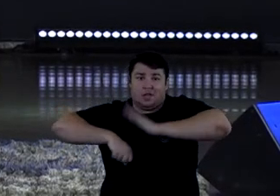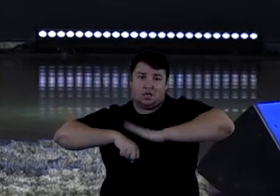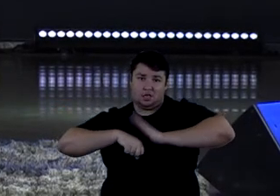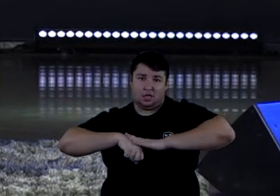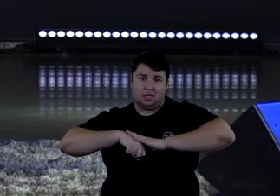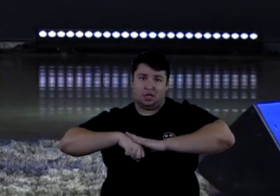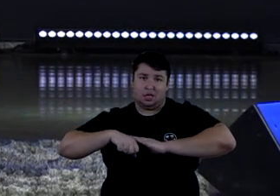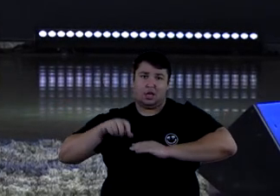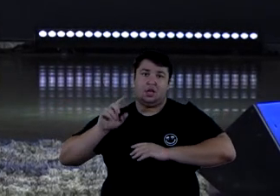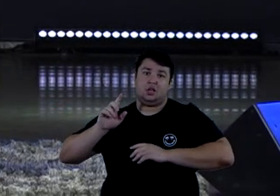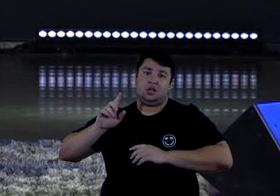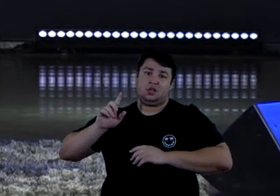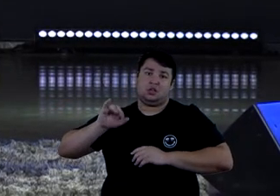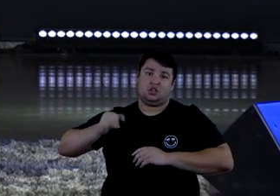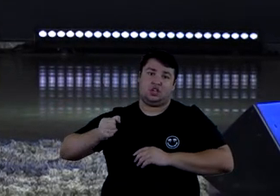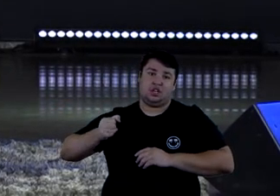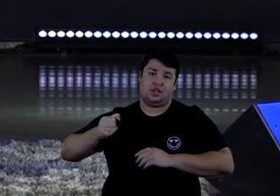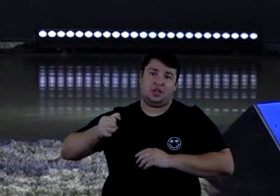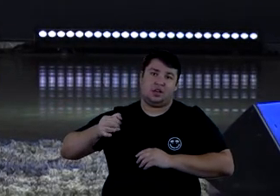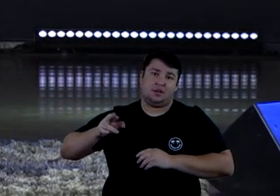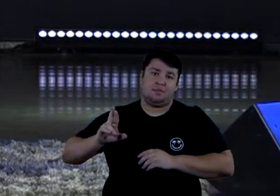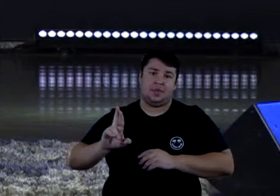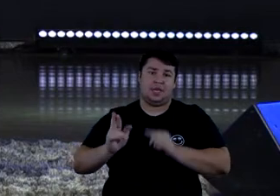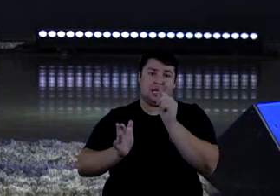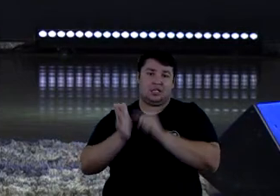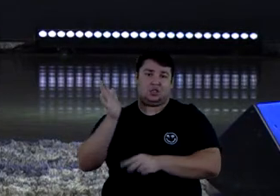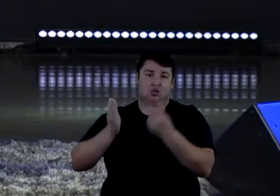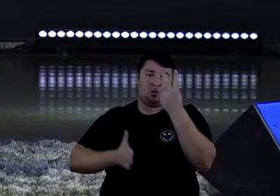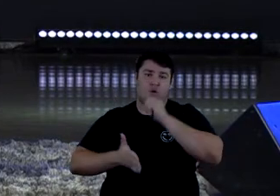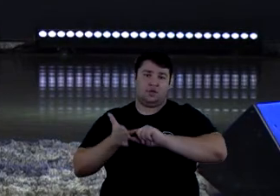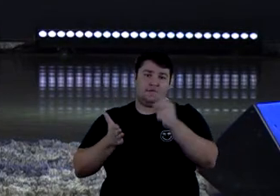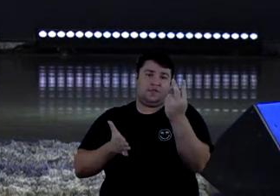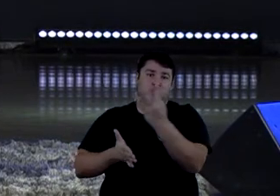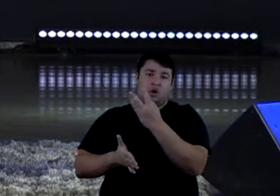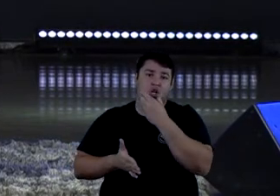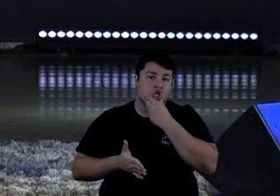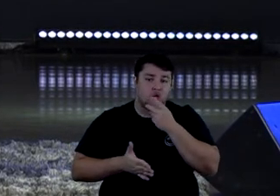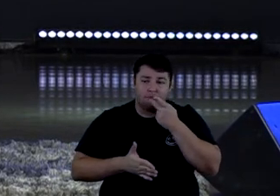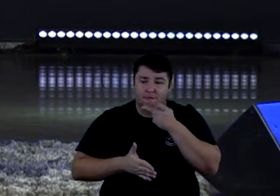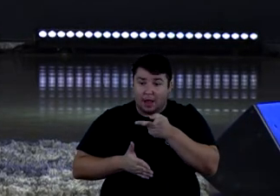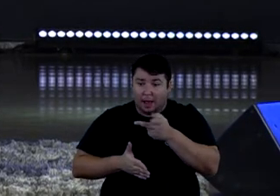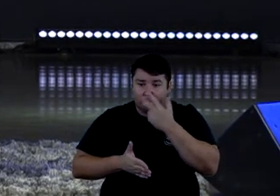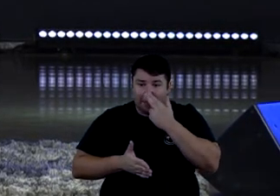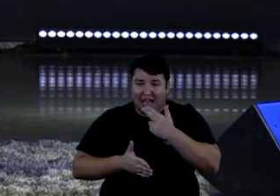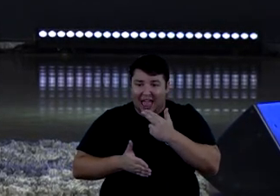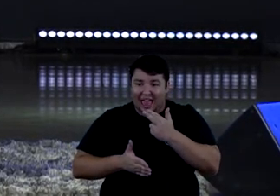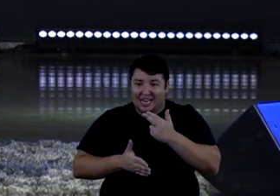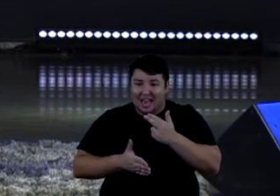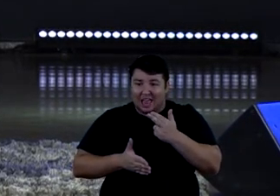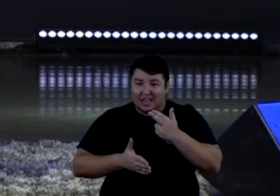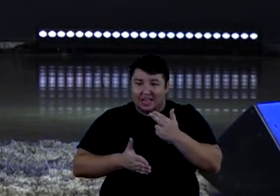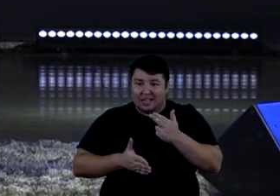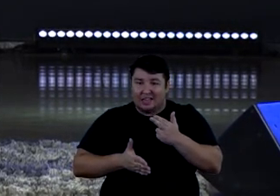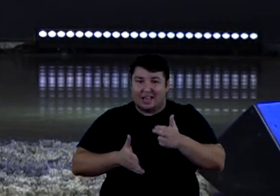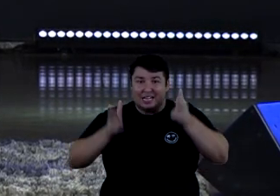Jeremias 2:24, depois você lê. E os homens ele chama de cavalo no cio.